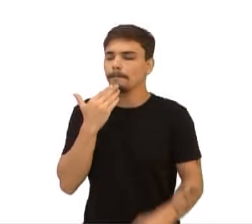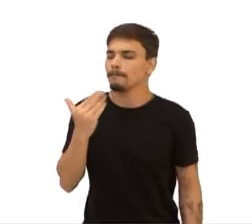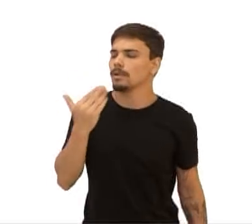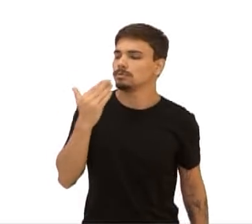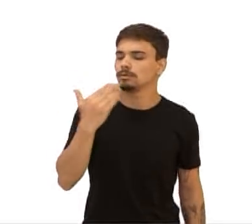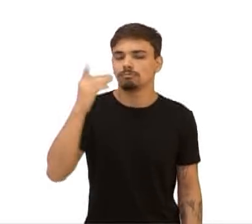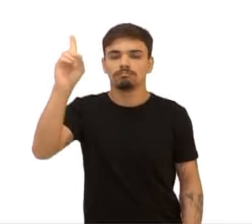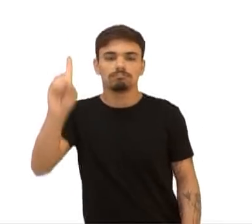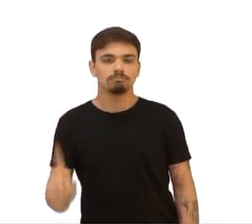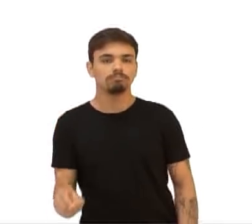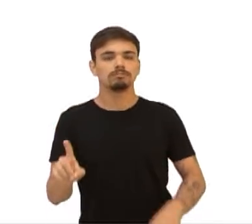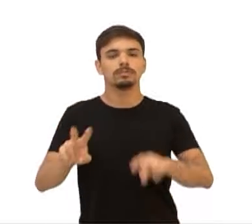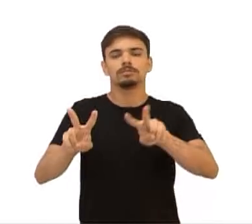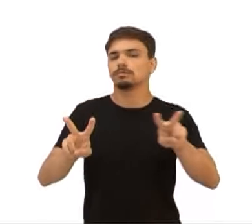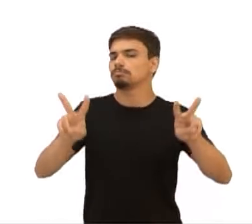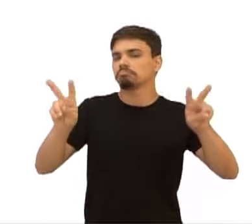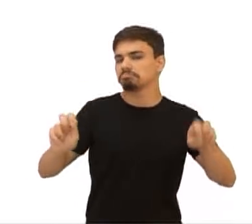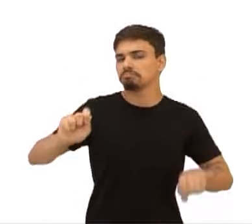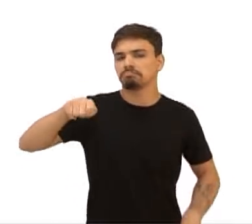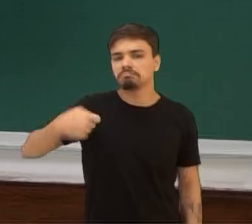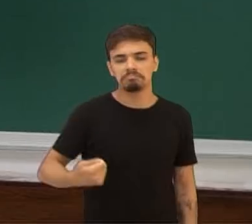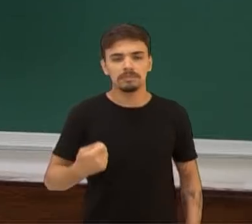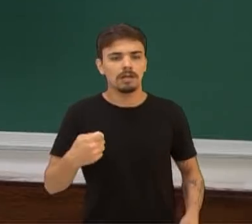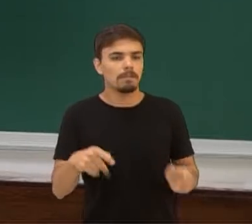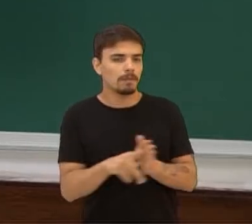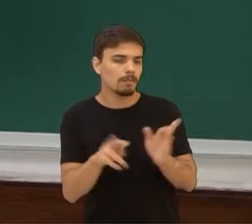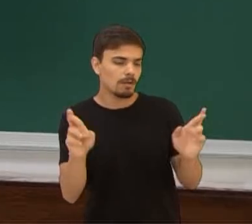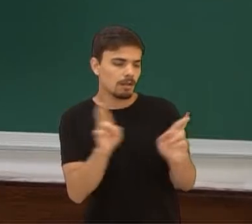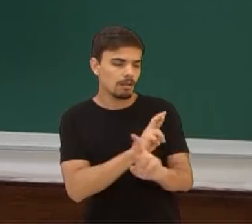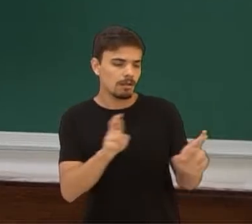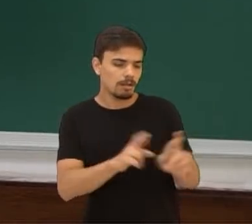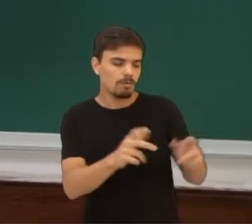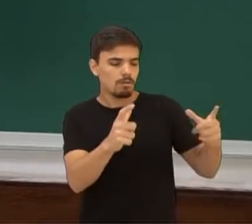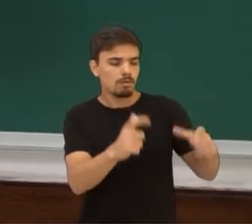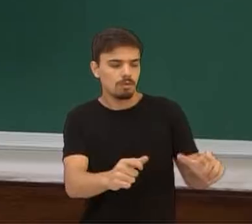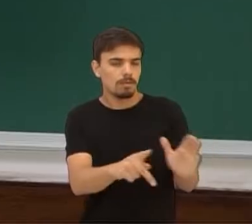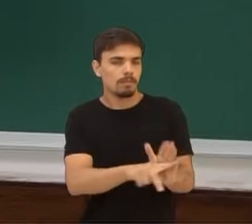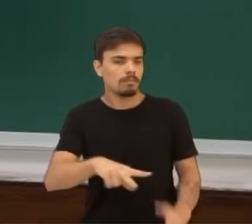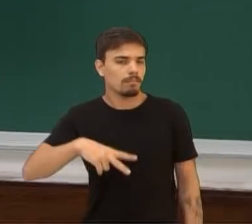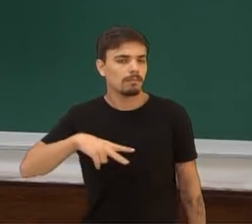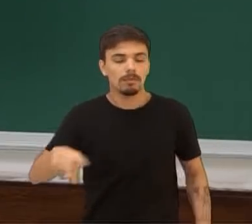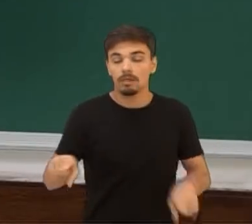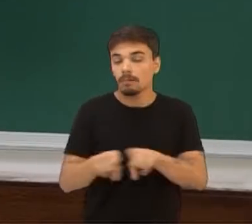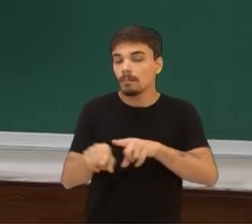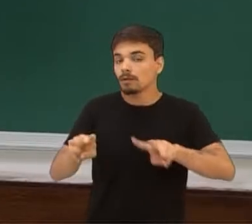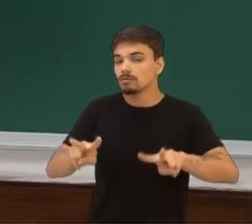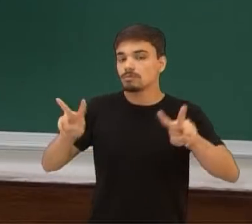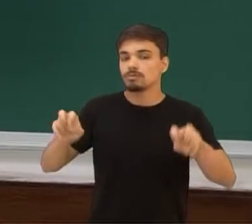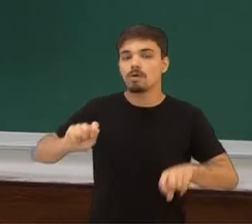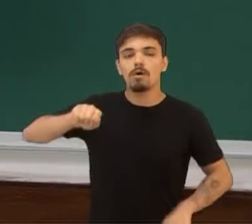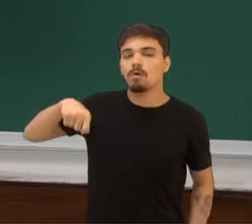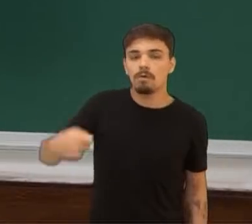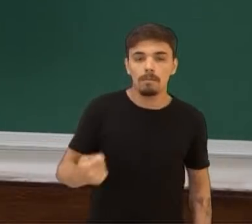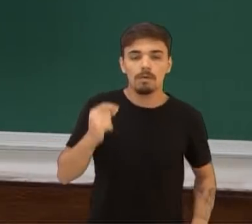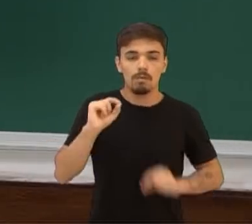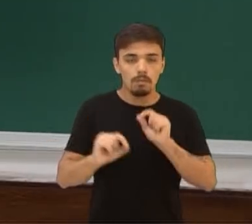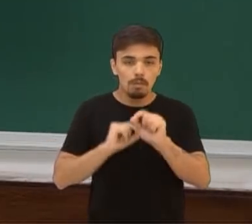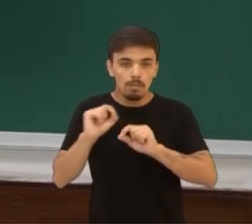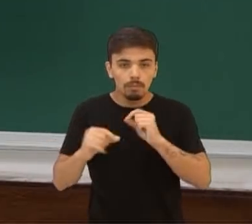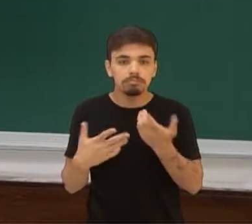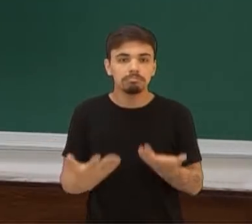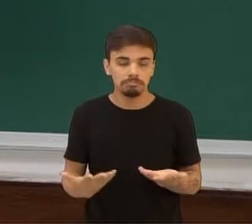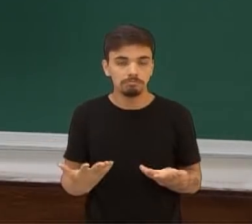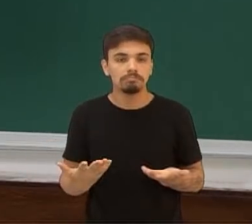exigindo direitos, provavelmente direitos com relação à sua terra, direitos, né, com relação a